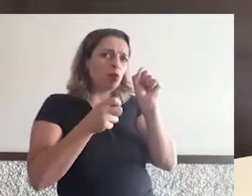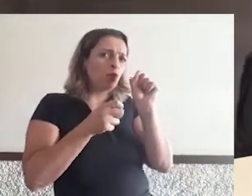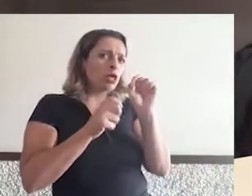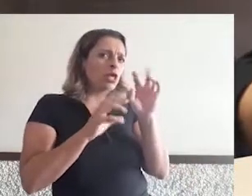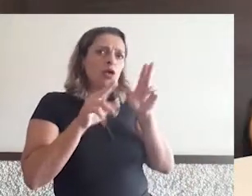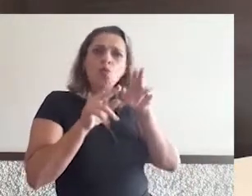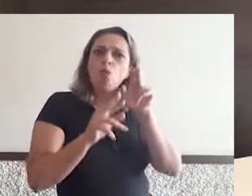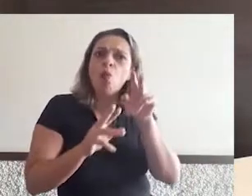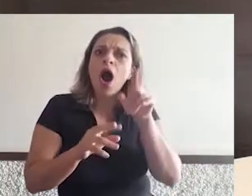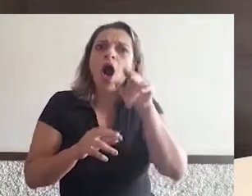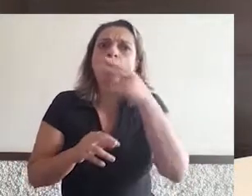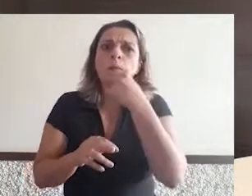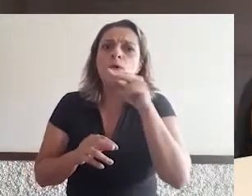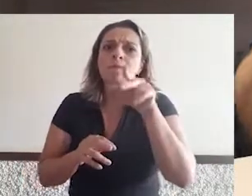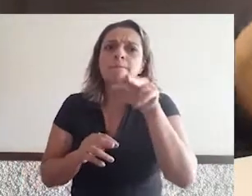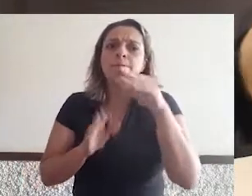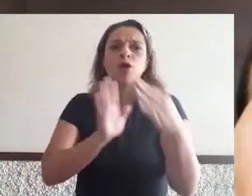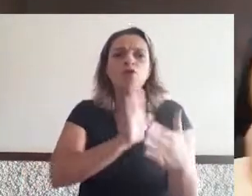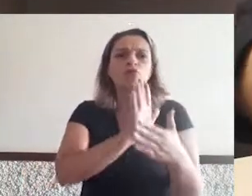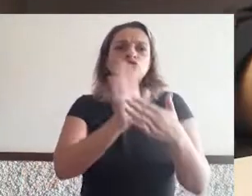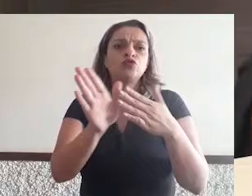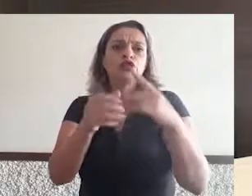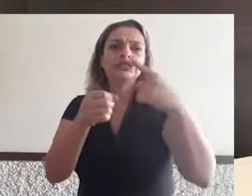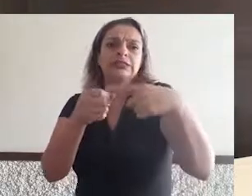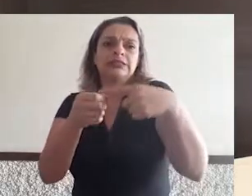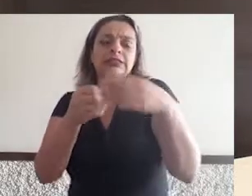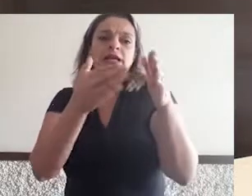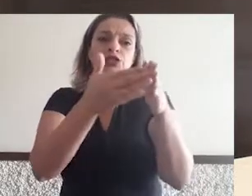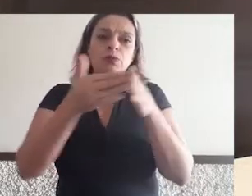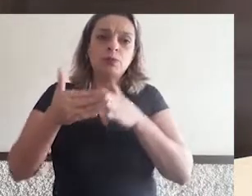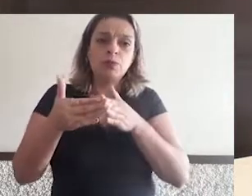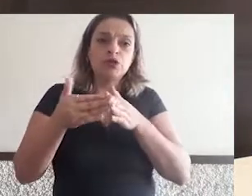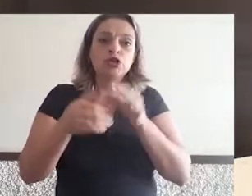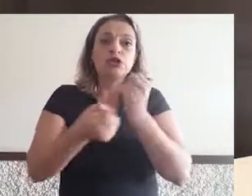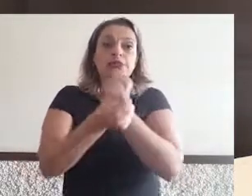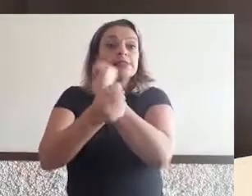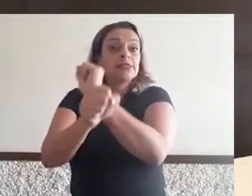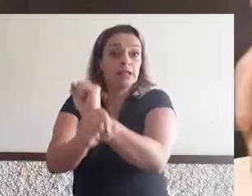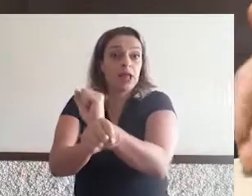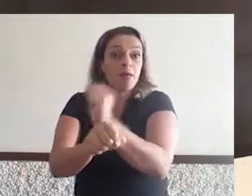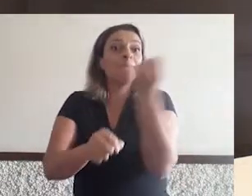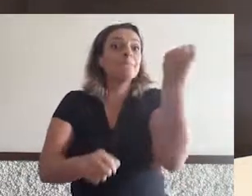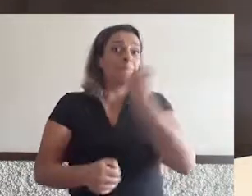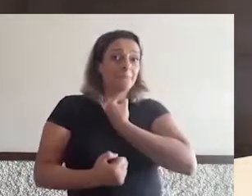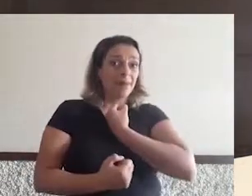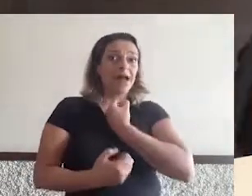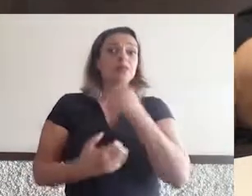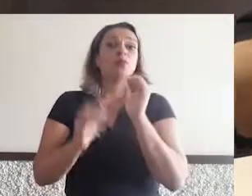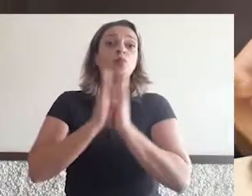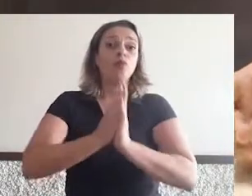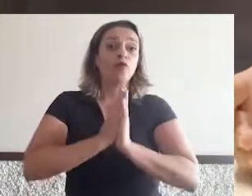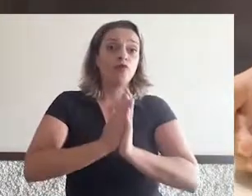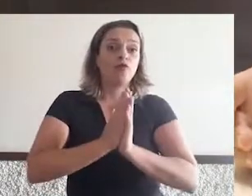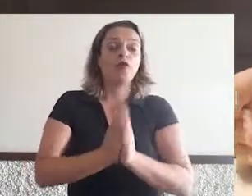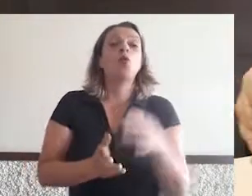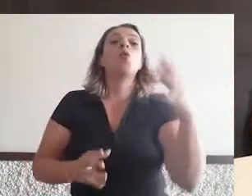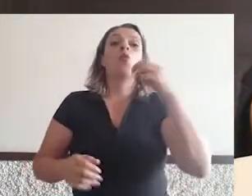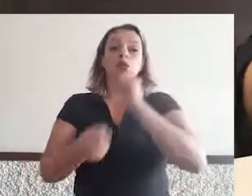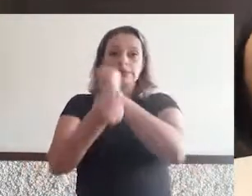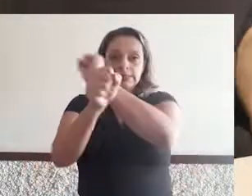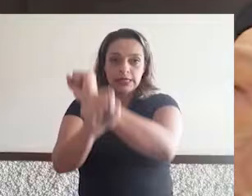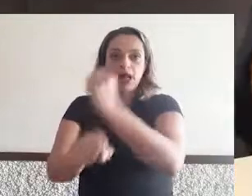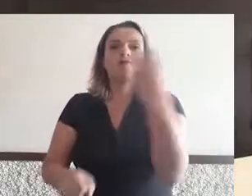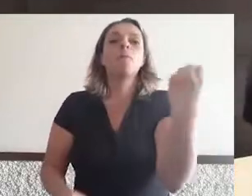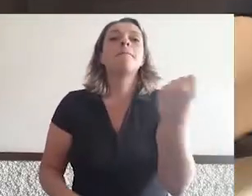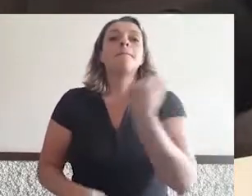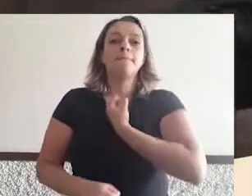irmão, se retira da cidade, pede que um escravo lhe mate. O escravo então cumpre a ordem do seu